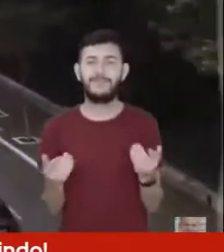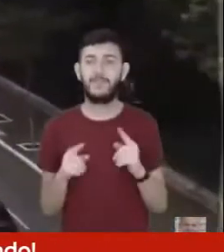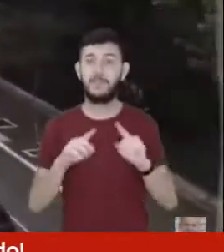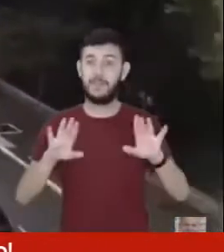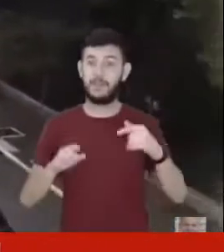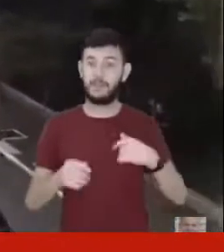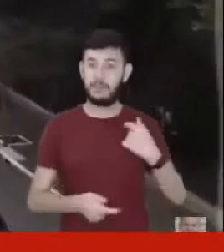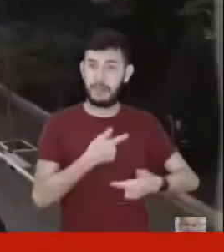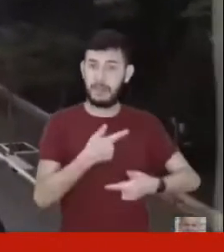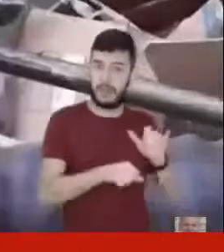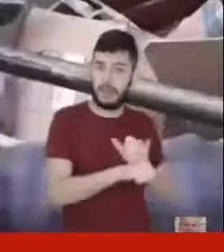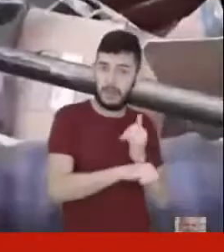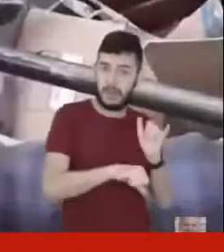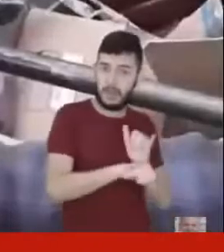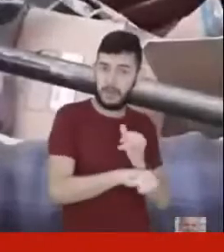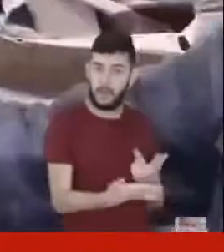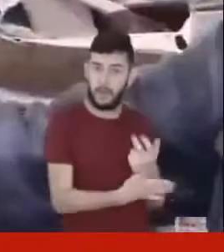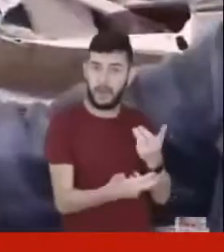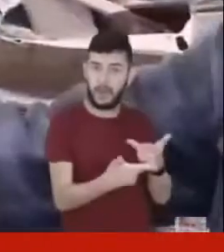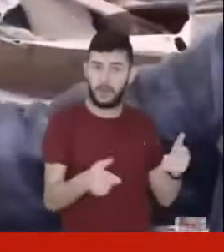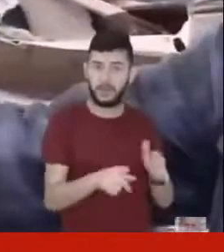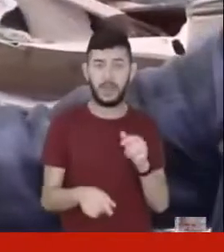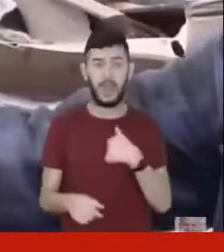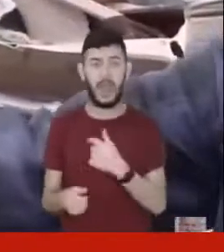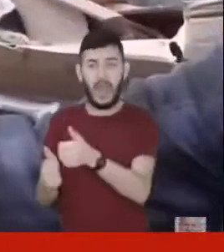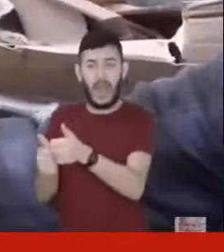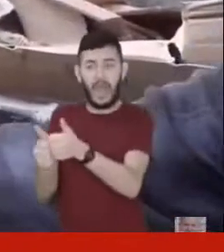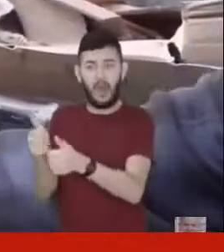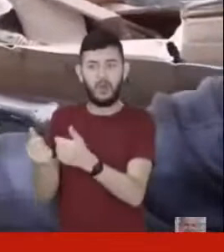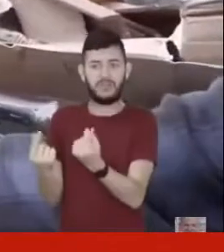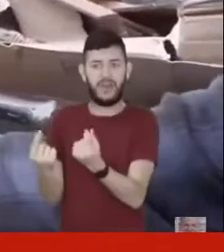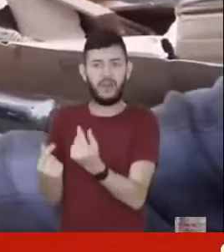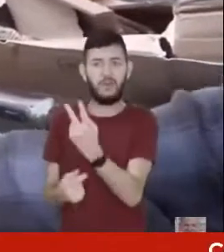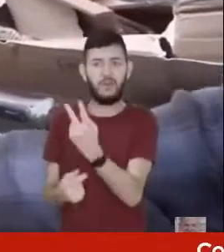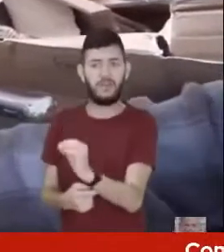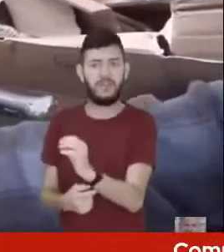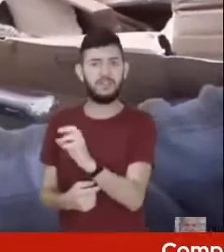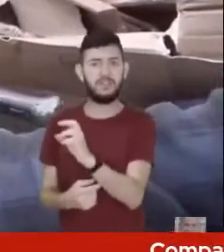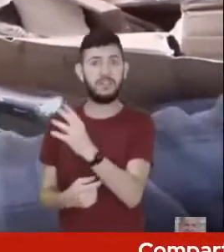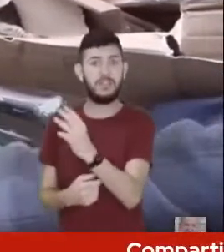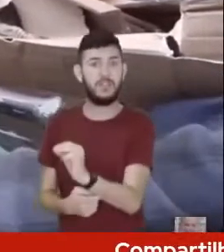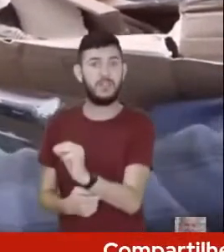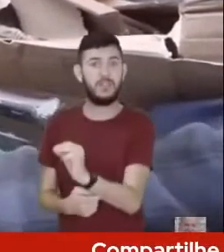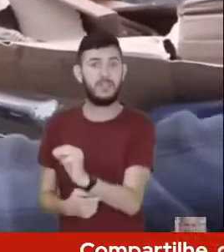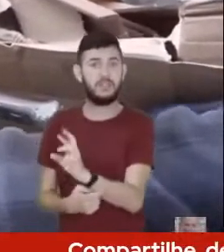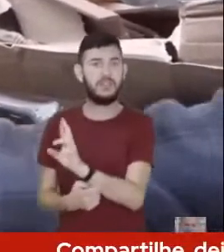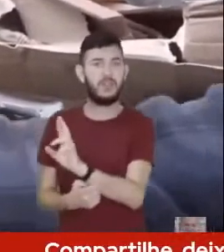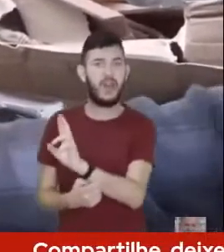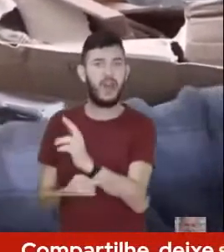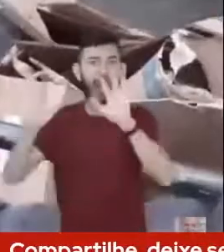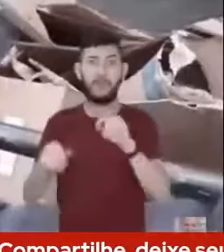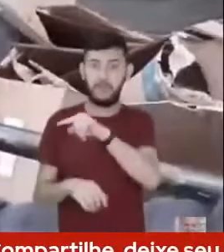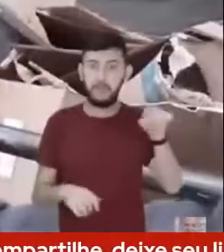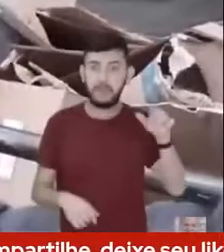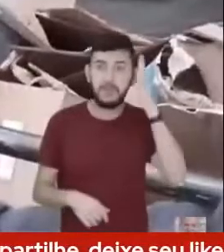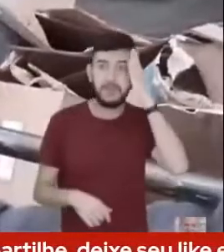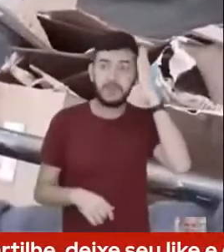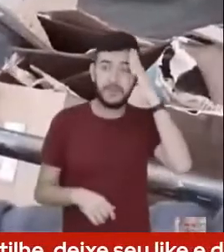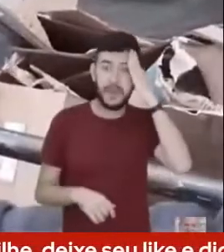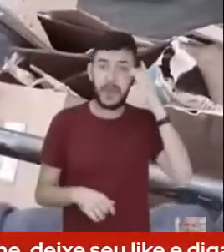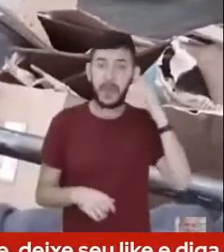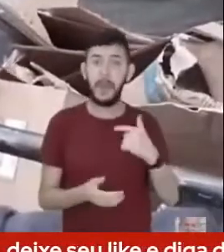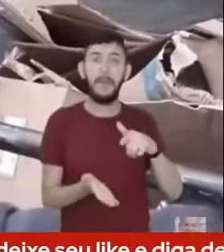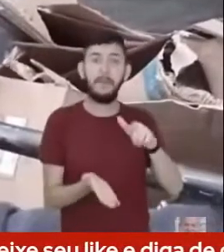de 20, 30 conto. Tudo caro. E olha pra cá pra vocês verem o tanto de papelão que eu tenho. Aqui não dá 5 conto. E tem que